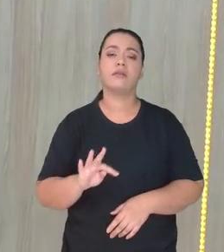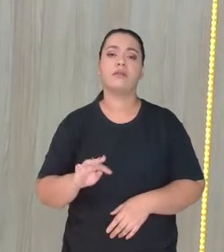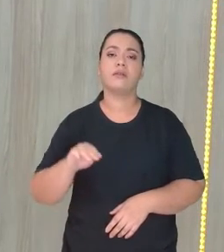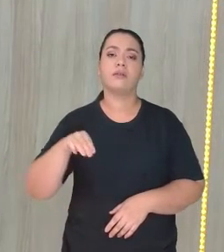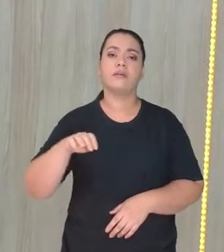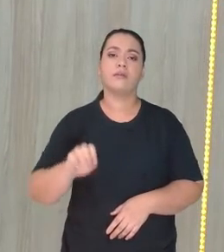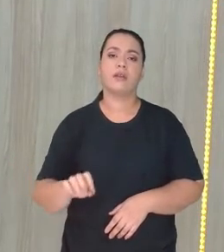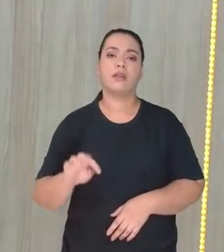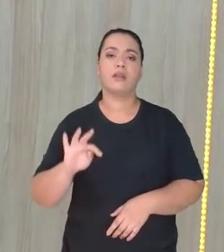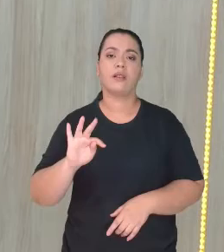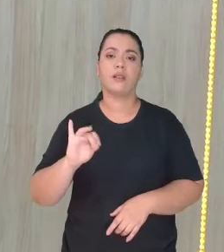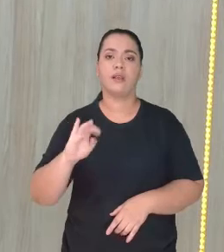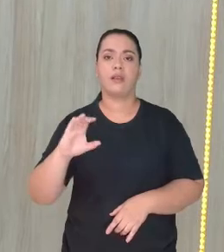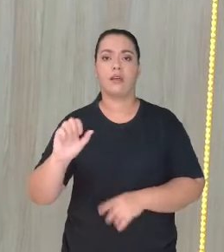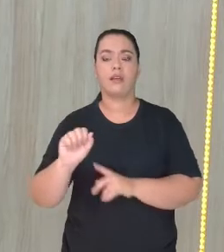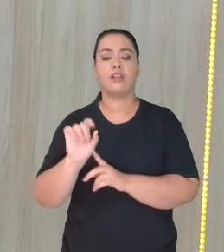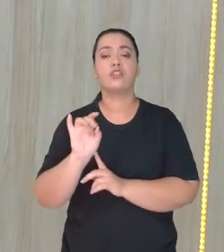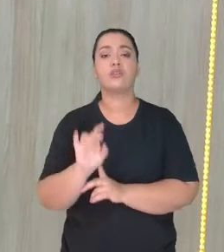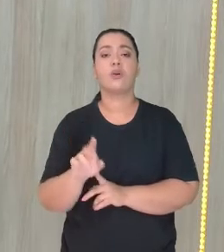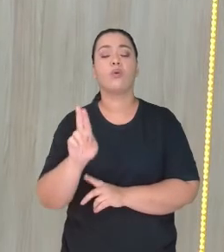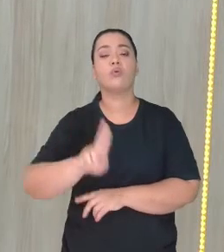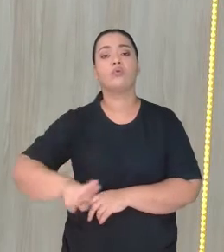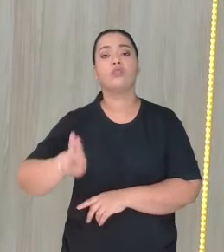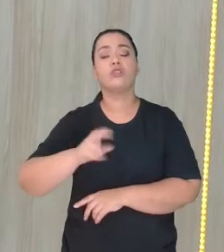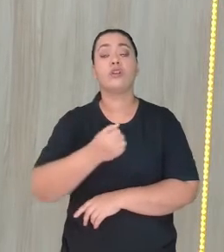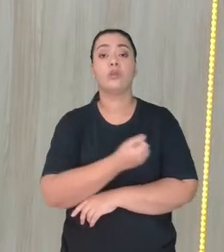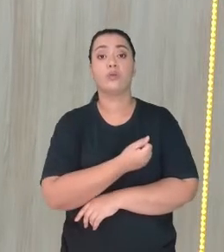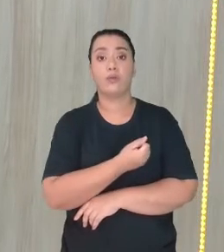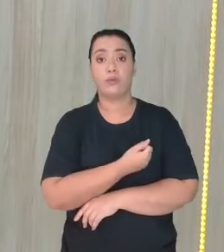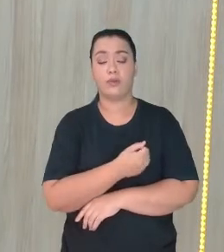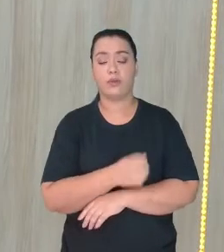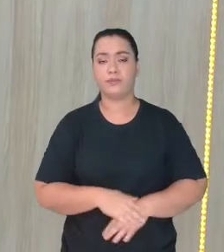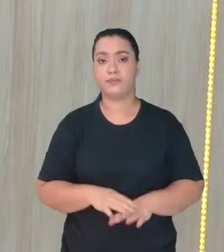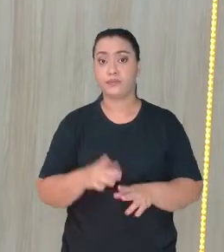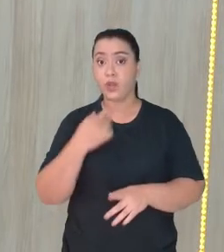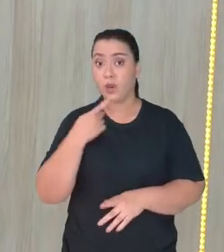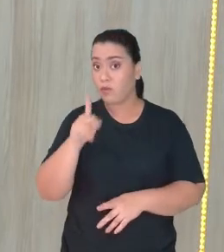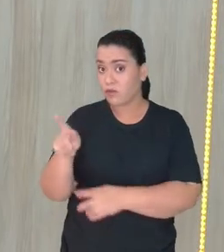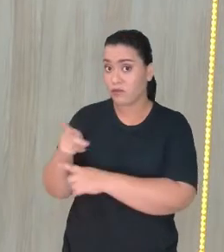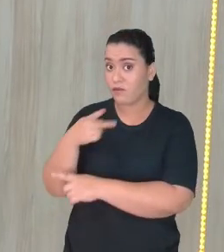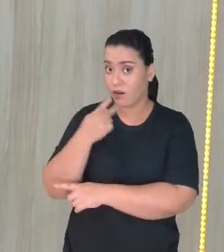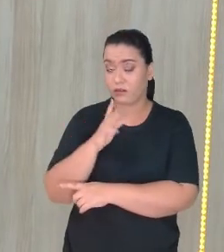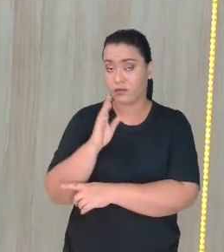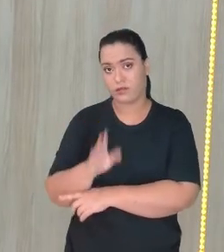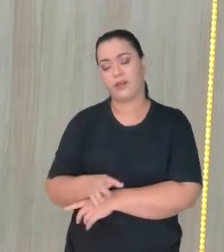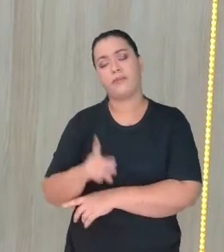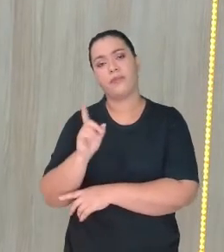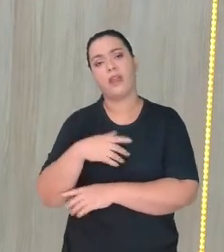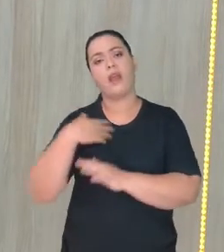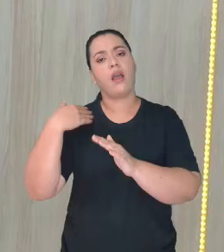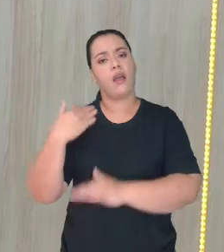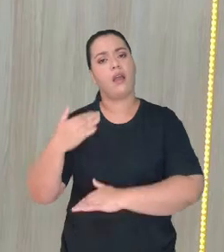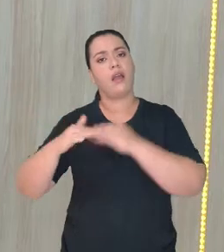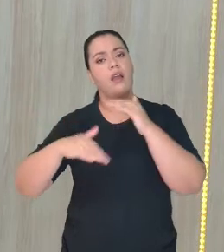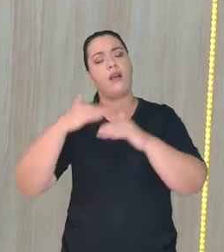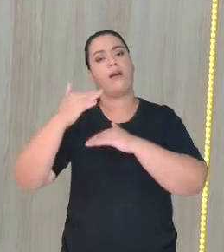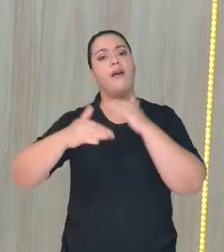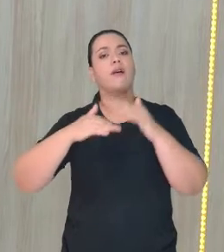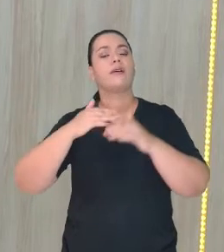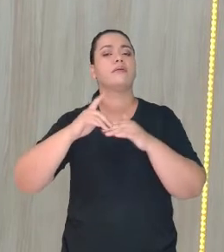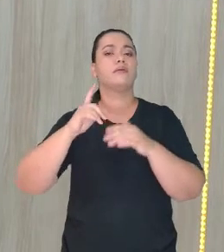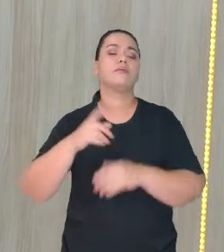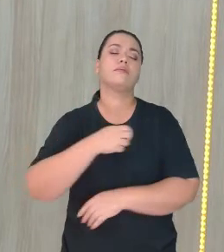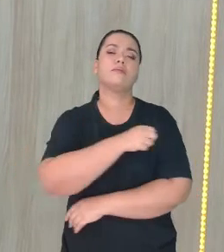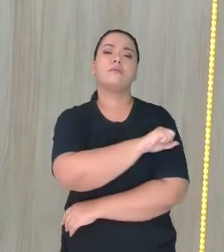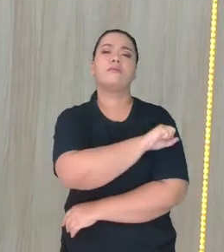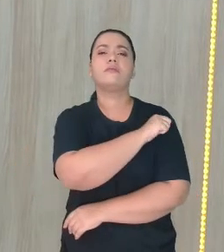apenas com os números. Como o professor Ricardo falou, quando a gente for avançando aí nas séries, e até